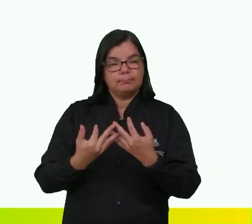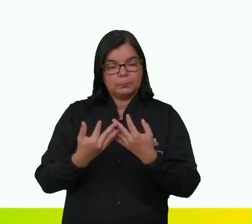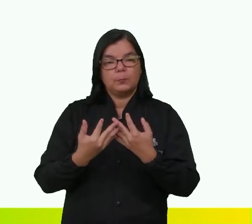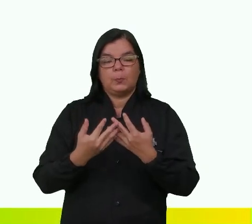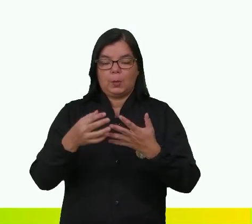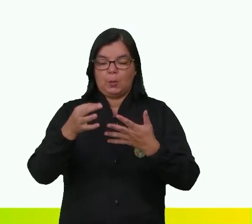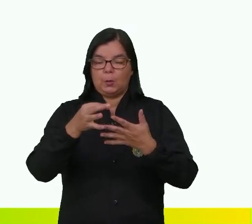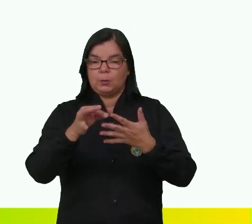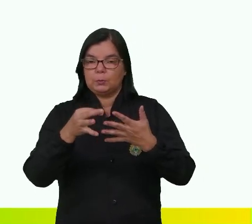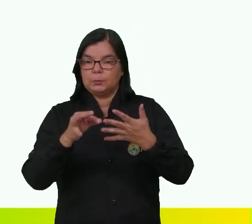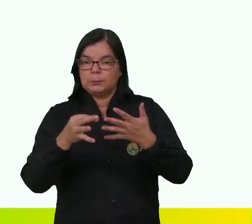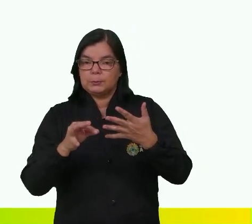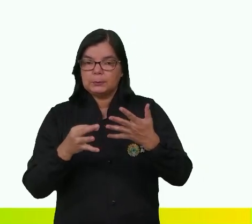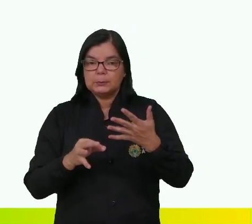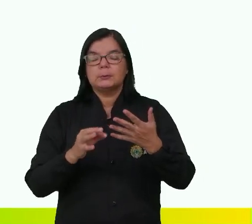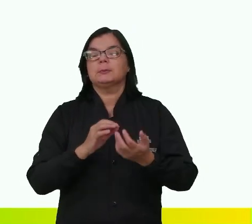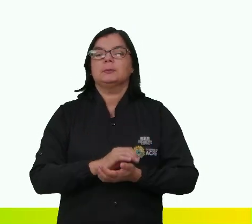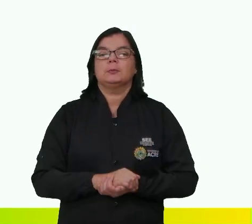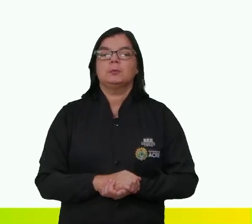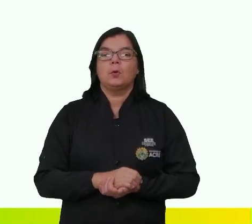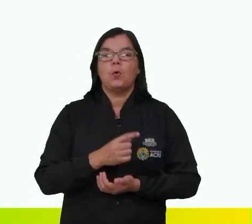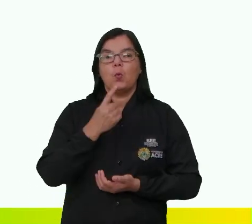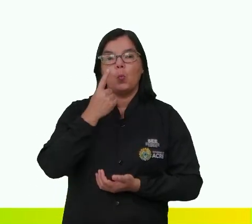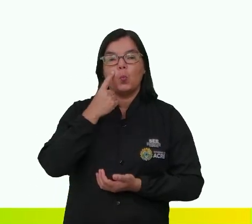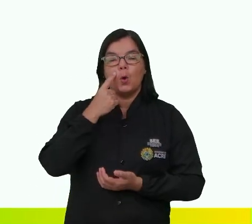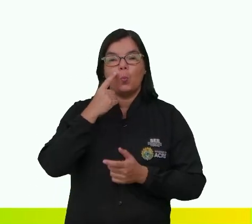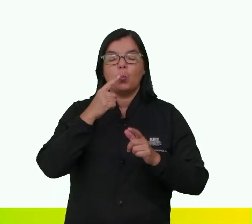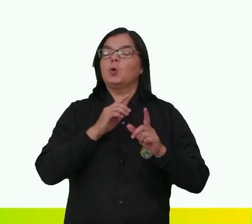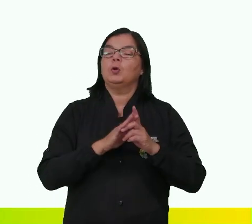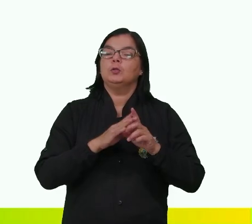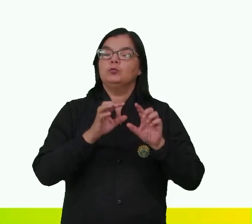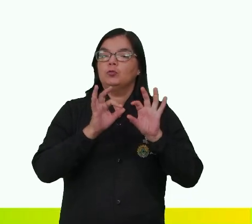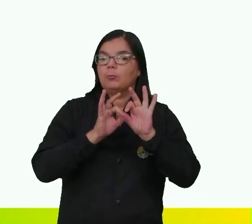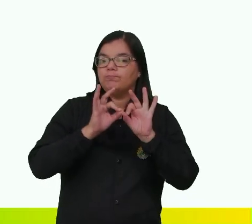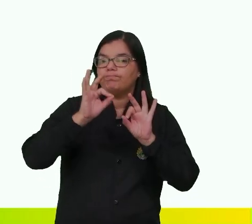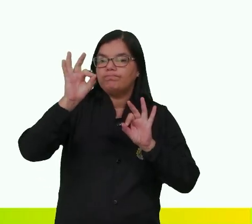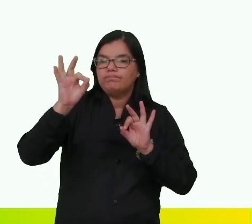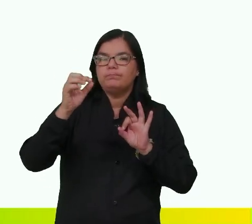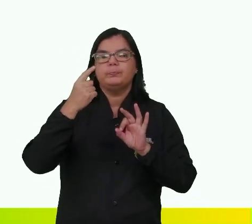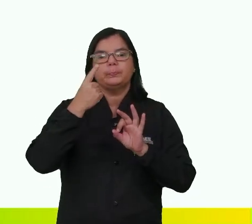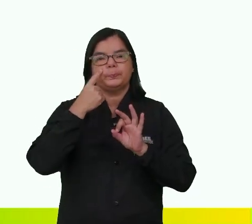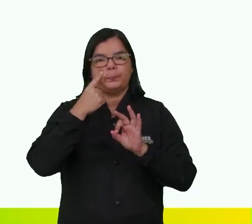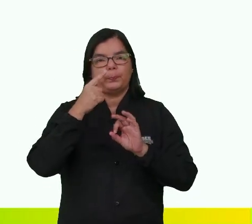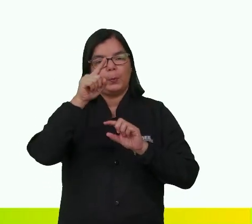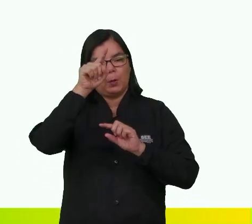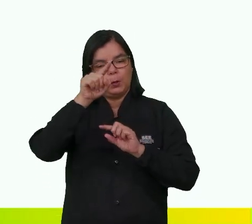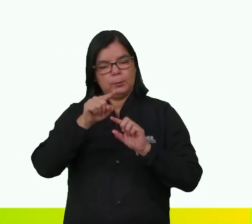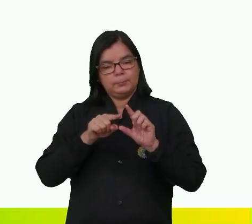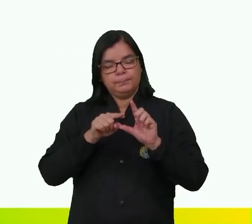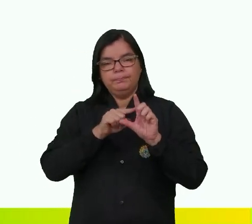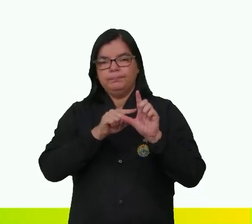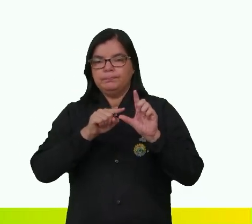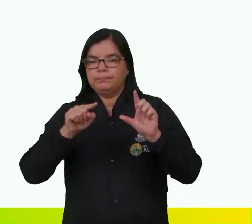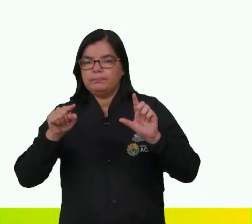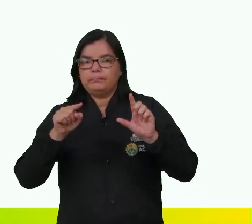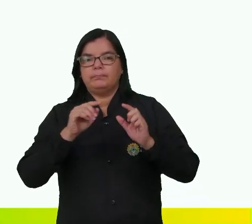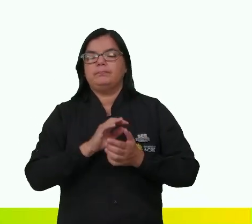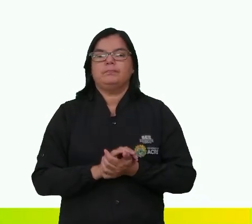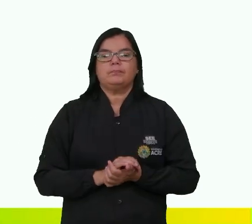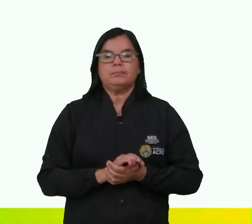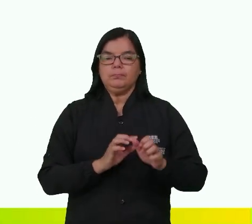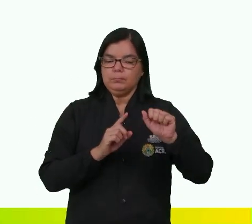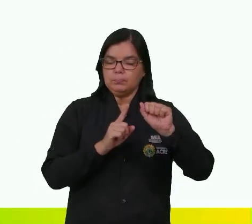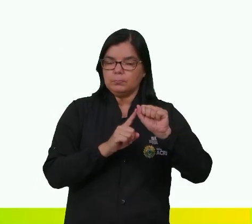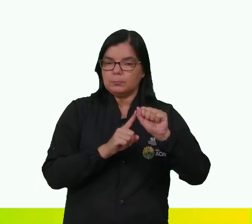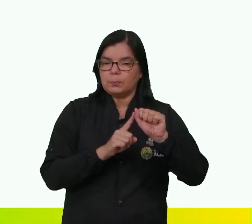estes elementos olhando o gráfico de uma função quadrática. Tá? Então, vou explicar o que significa o a, o que significa o b e o